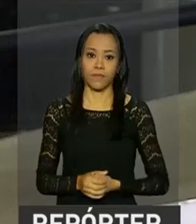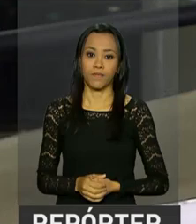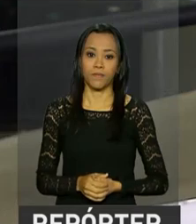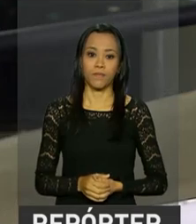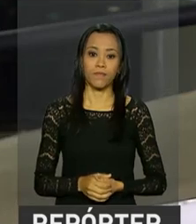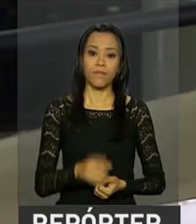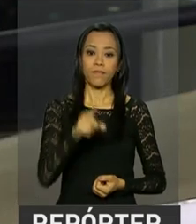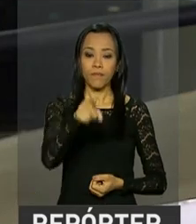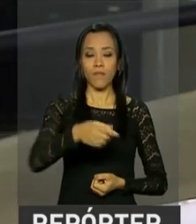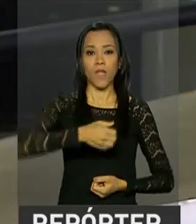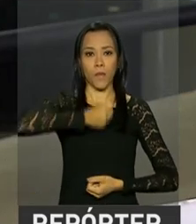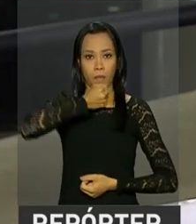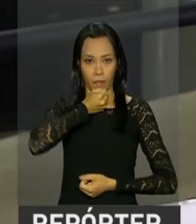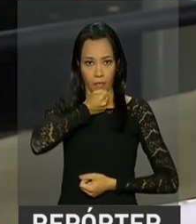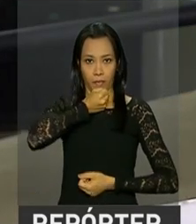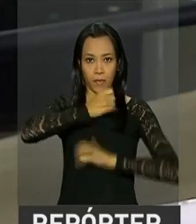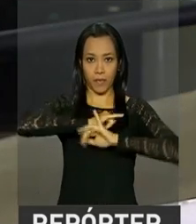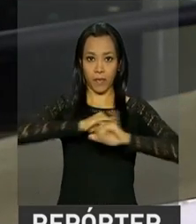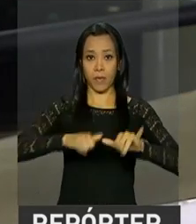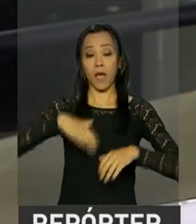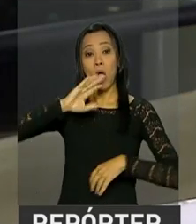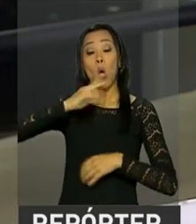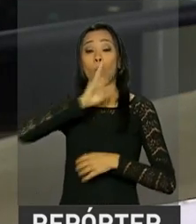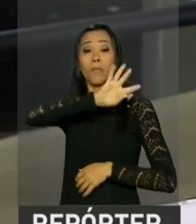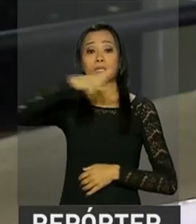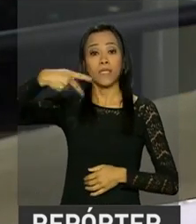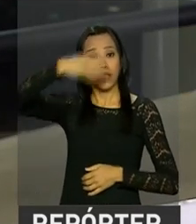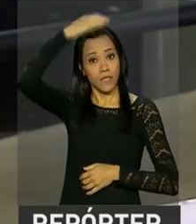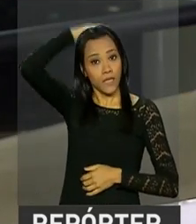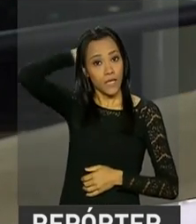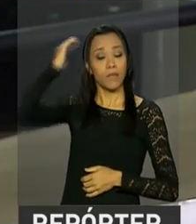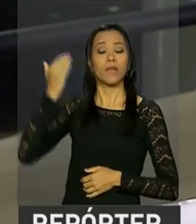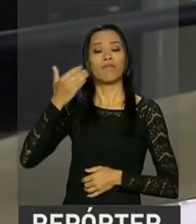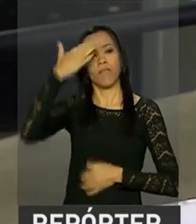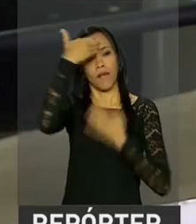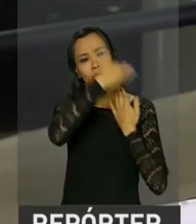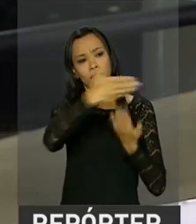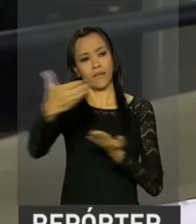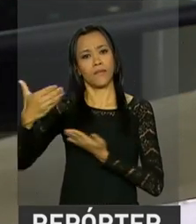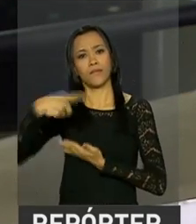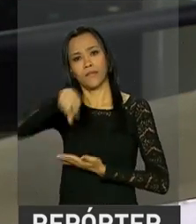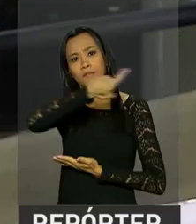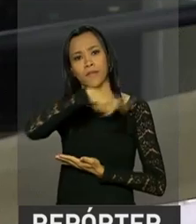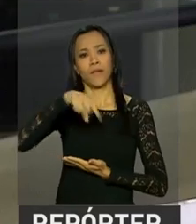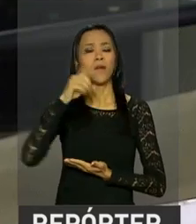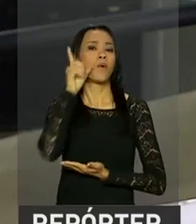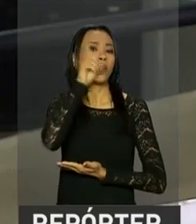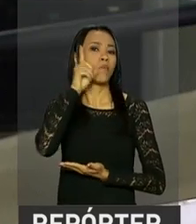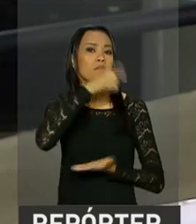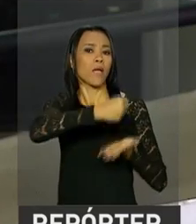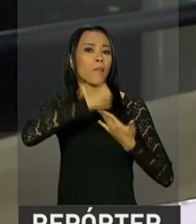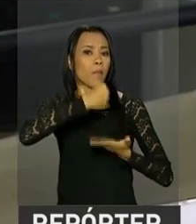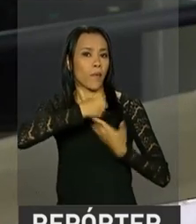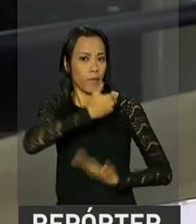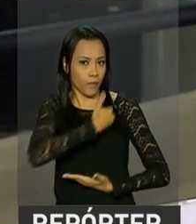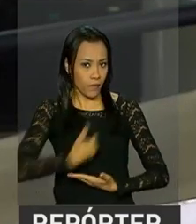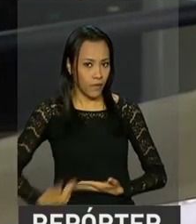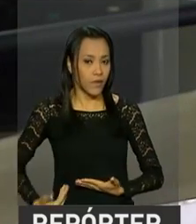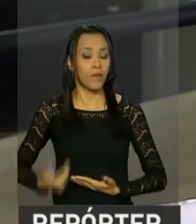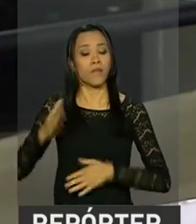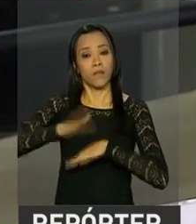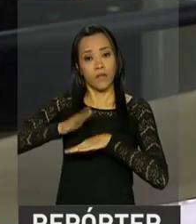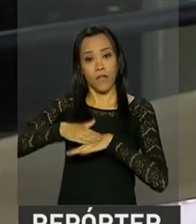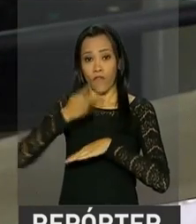Por meio do porta-voz, o presidente Michel Temer agradeceu a atuação firme dos deputados da base aliada na Câmara. Segundo ele,